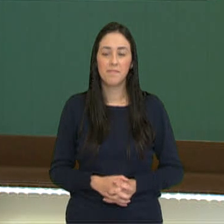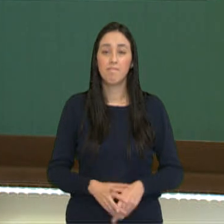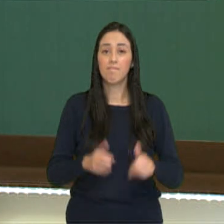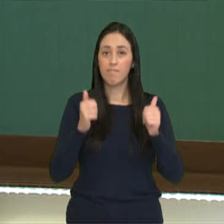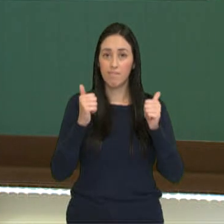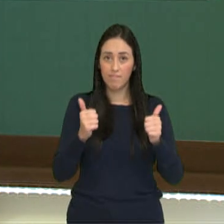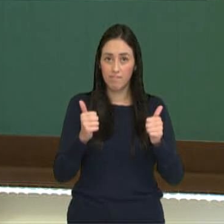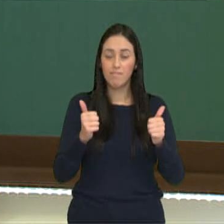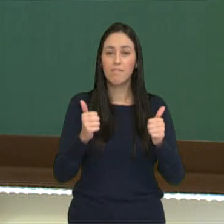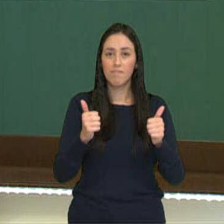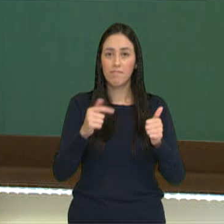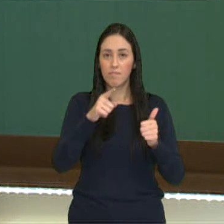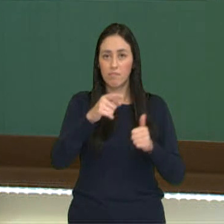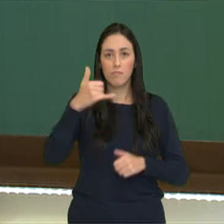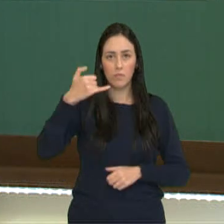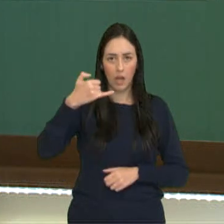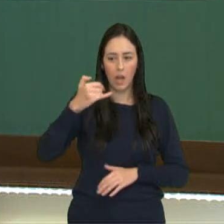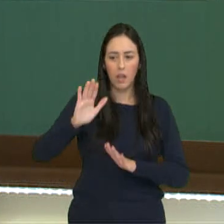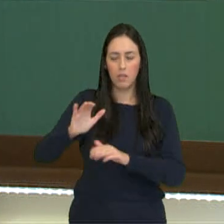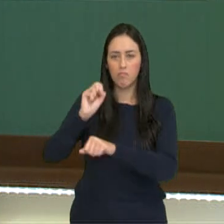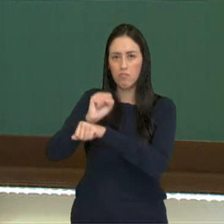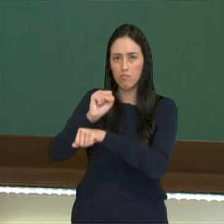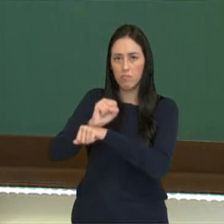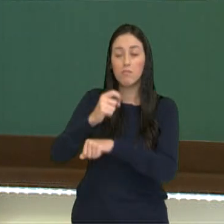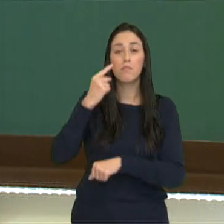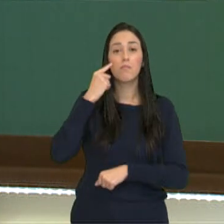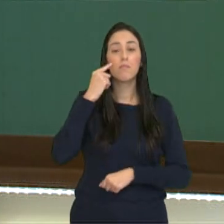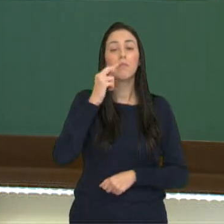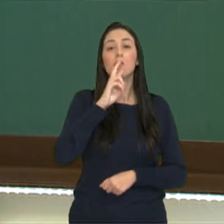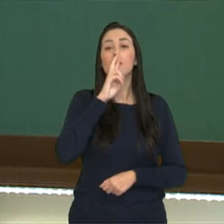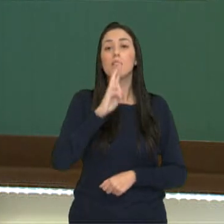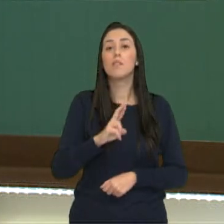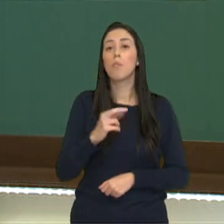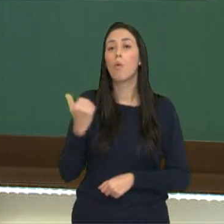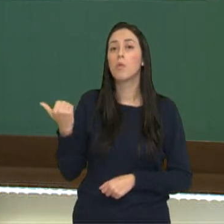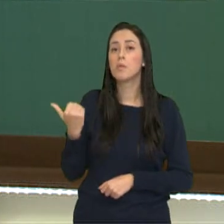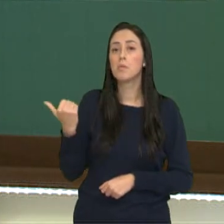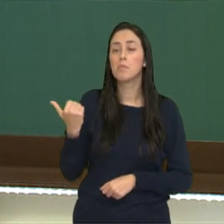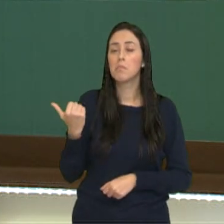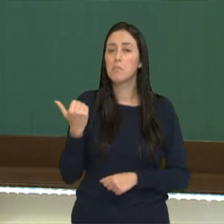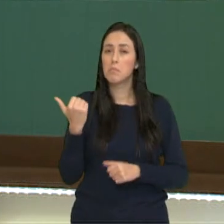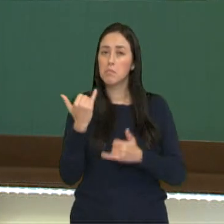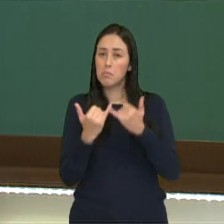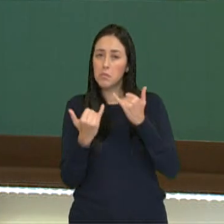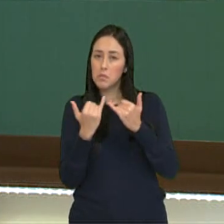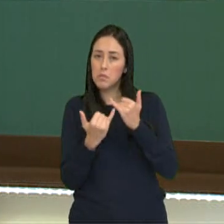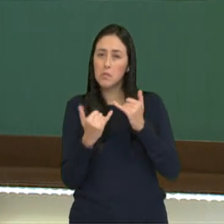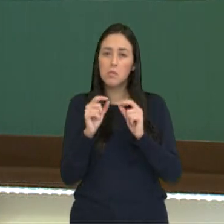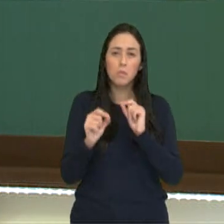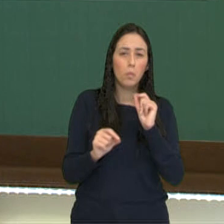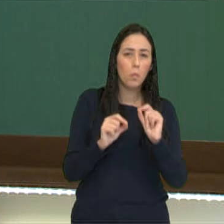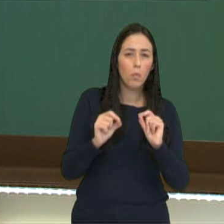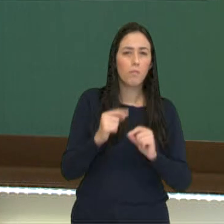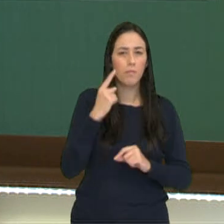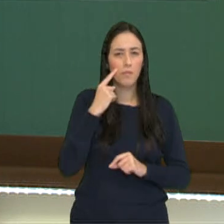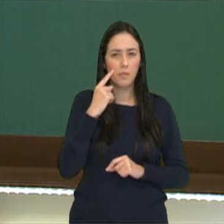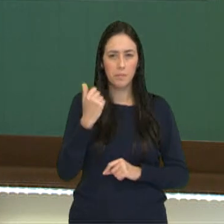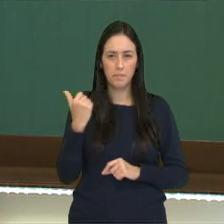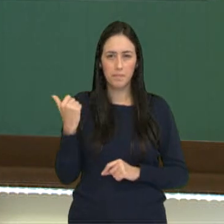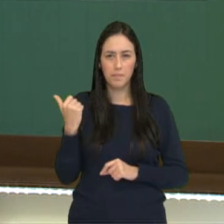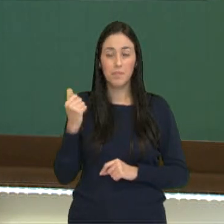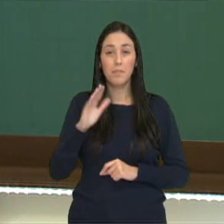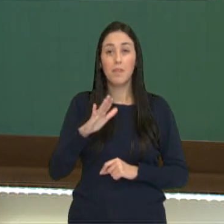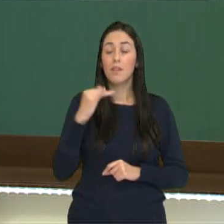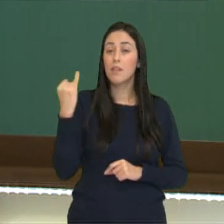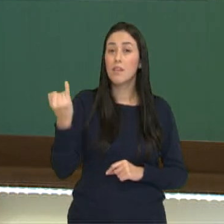Muito bem, larga a caneta agora para a gente conferir agora a tua resposta, se ela condiz com o que eu vou apresentar para você aqui, ó. Mas é